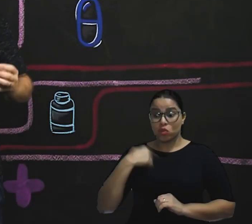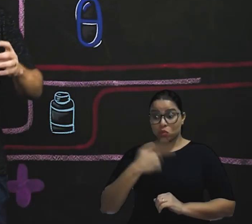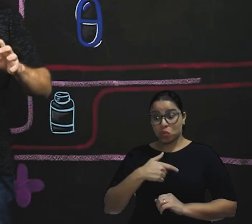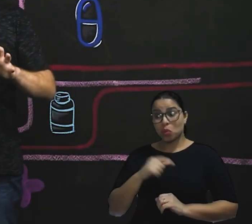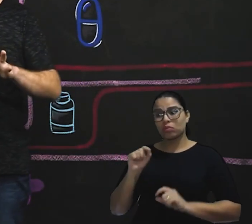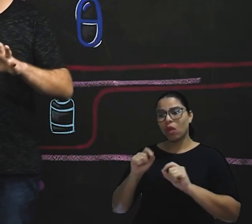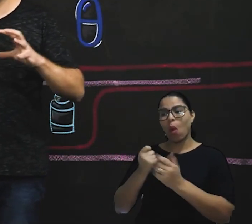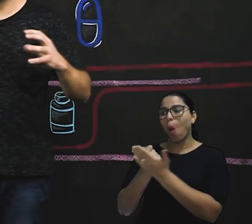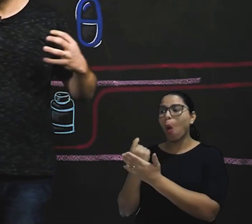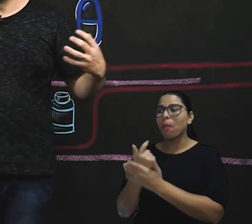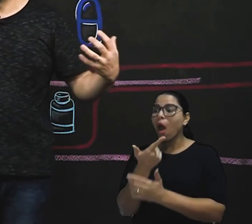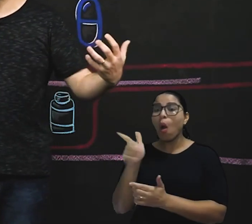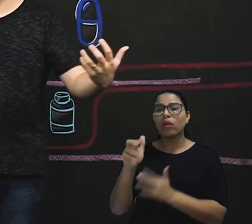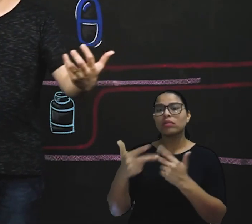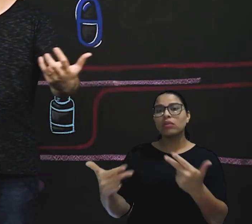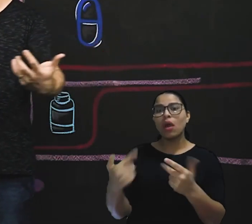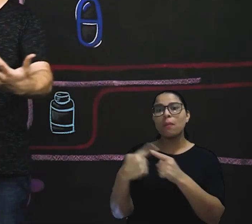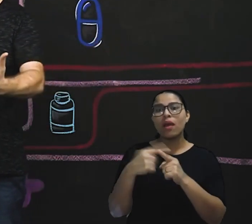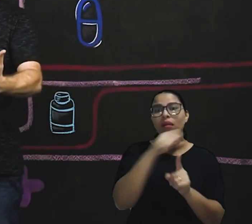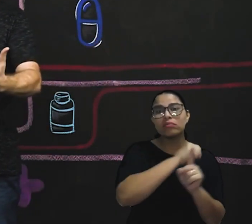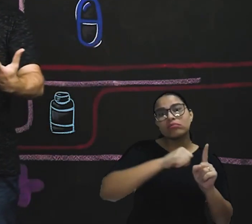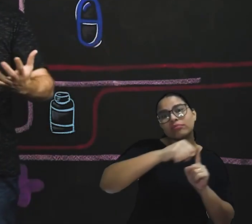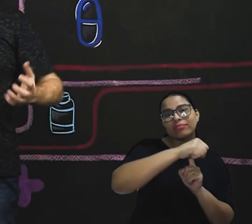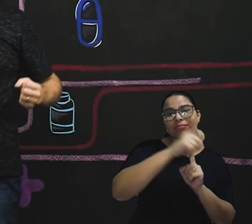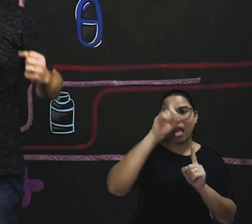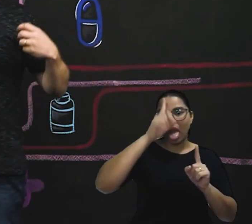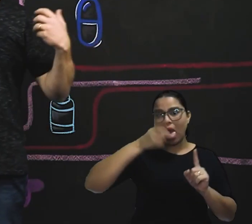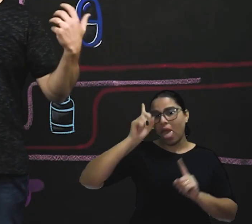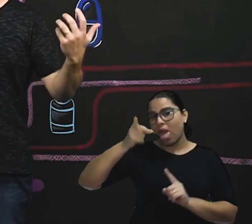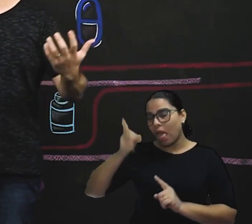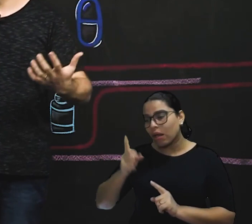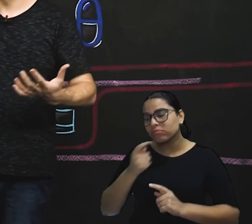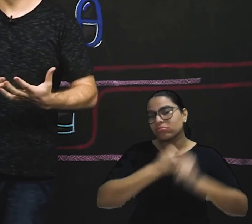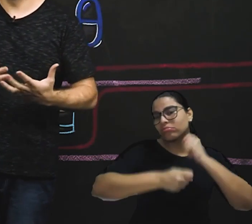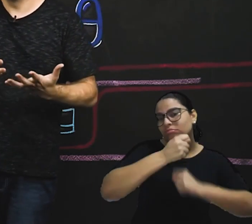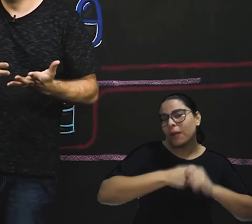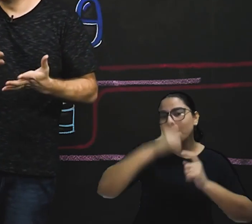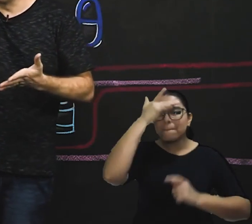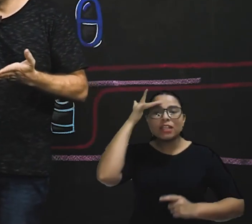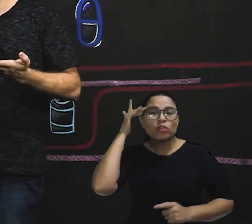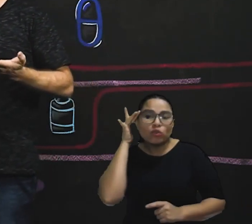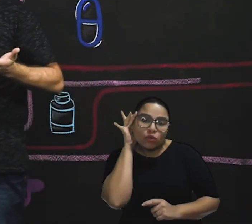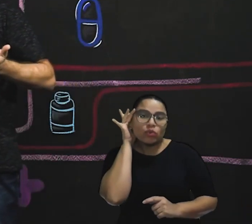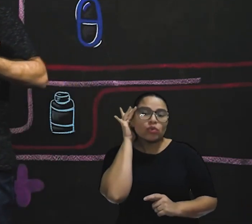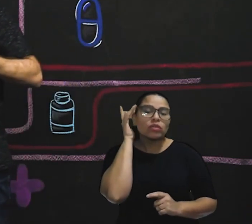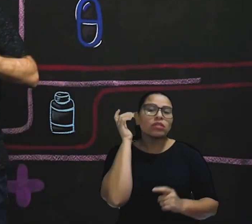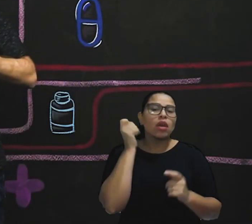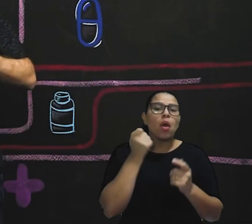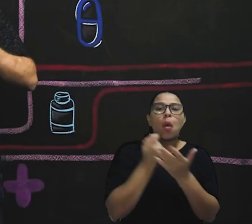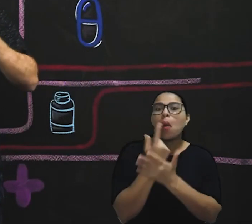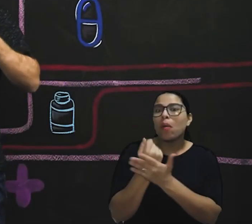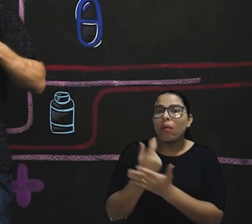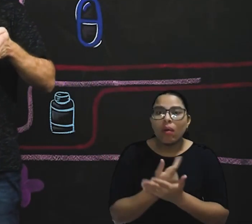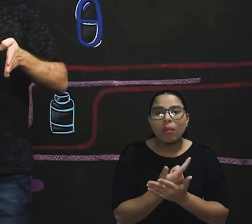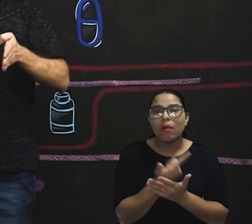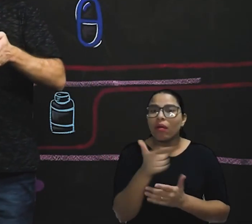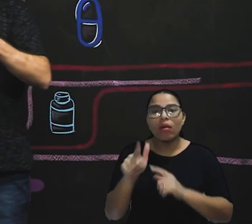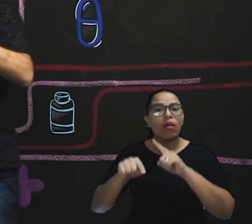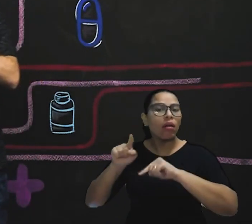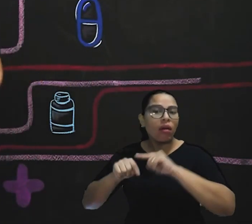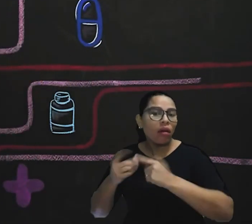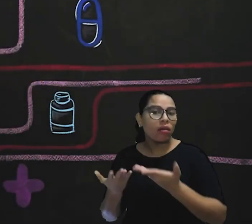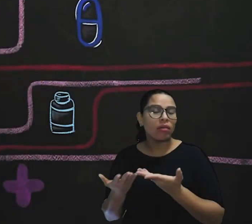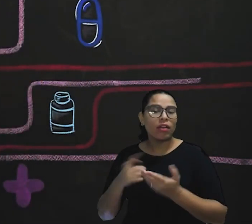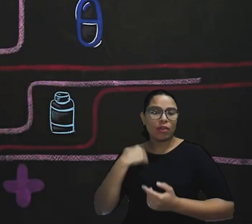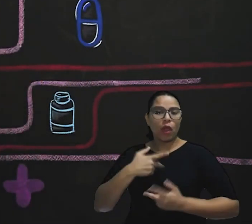outras coisas porque existe uma sociedade de consumo, pessoas que estão consumindo determinado produto e a gente precisa